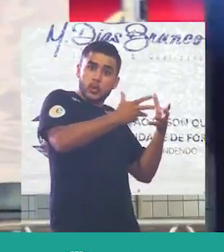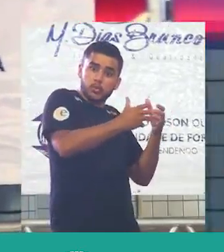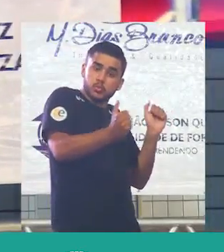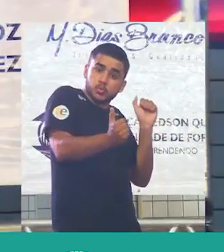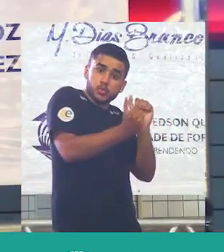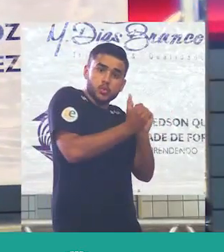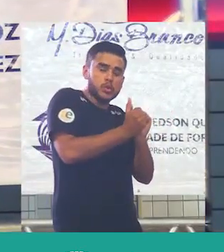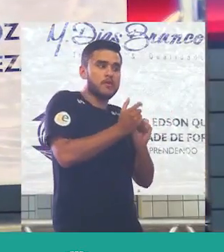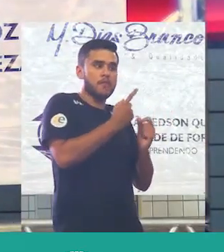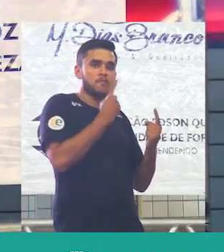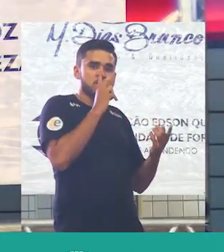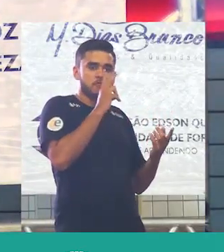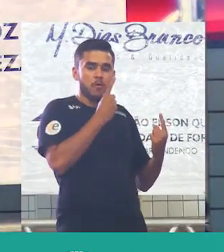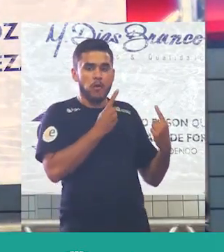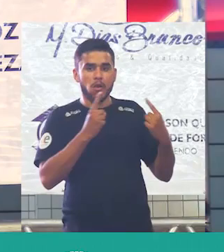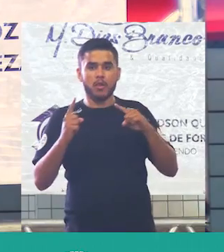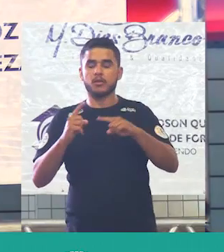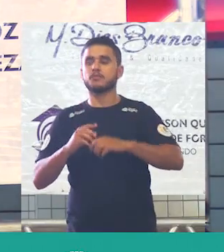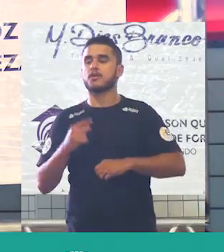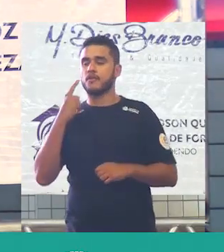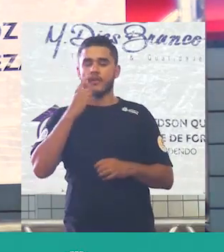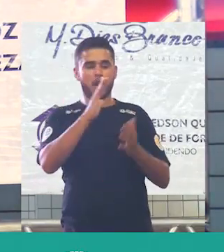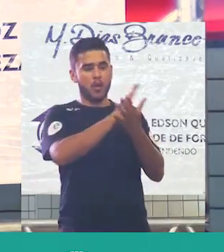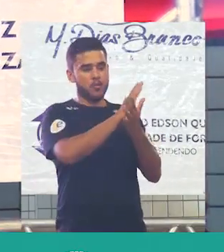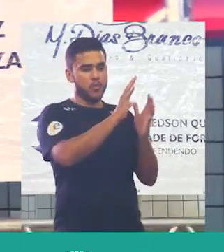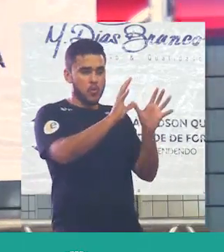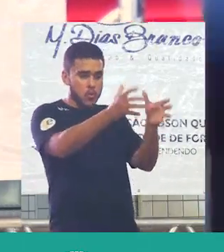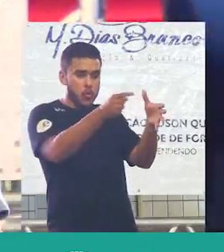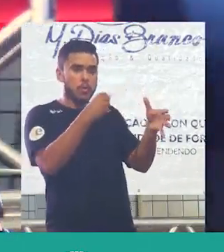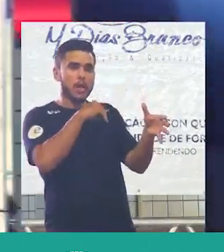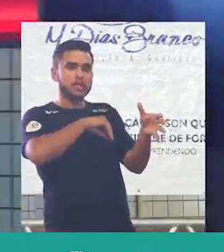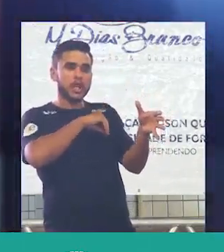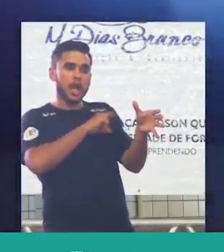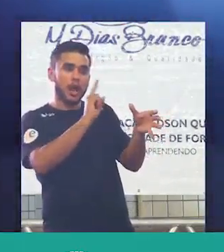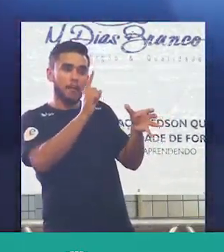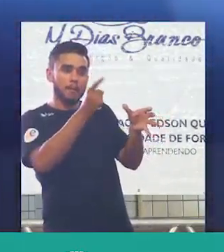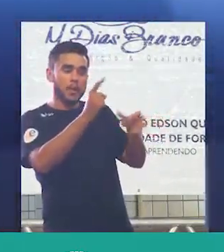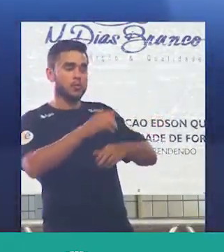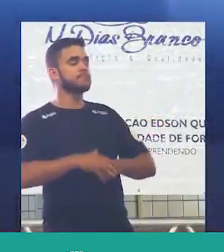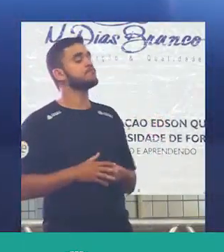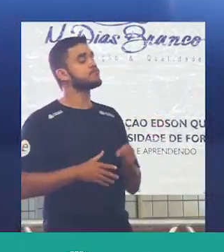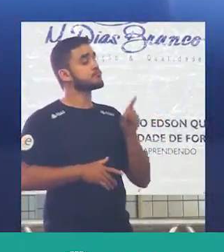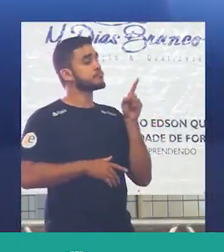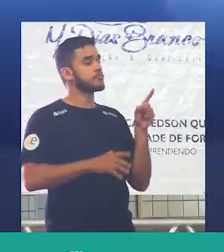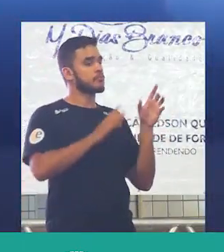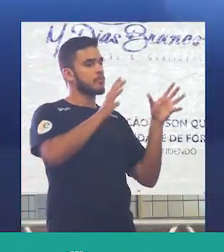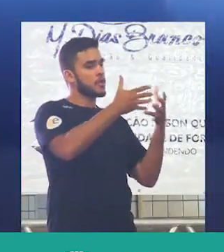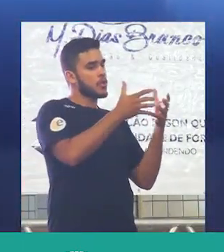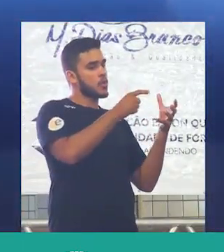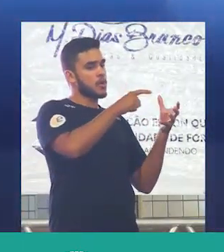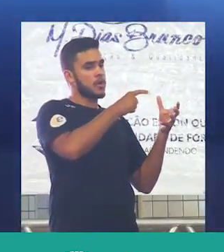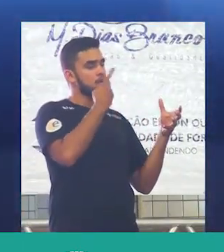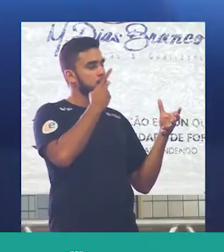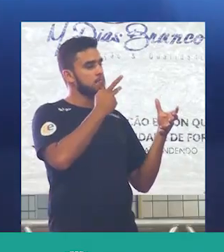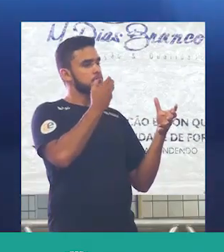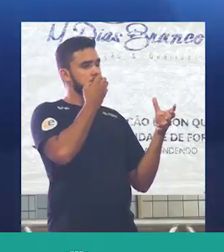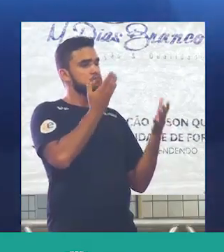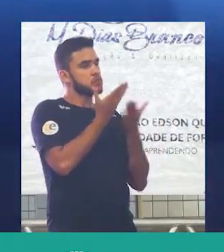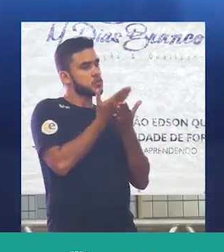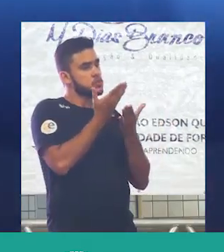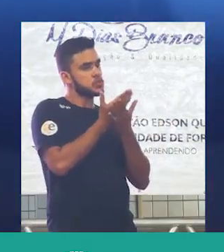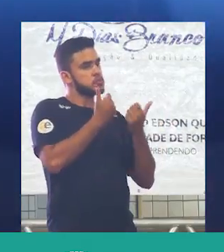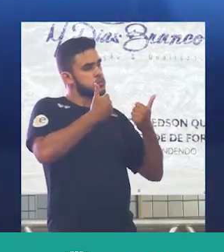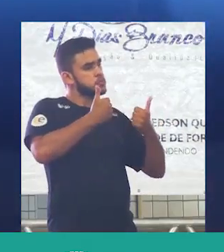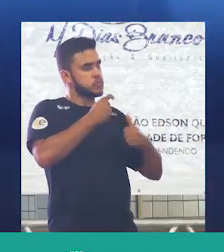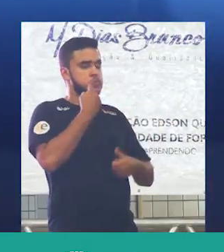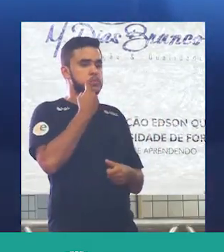operários aqui, eu vou pagar 1.000 por mês. Esses operários aqui, um pouco mais especializados, eu